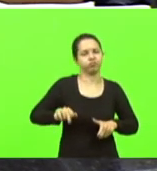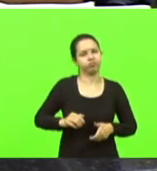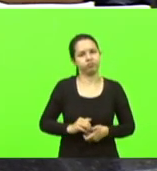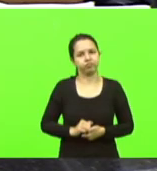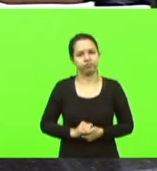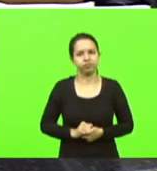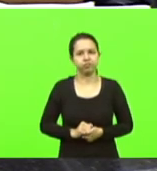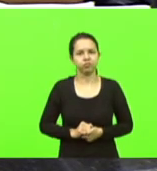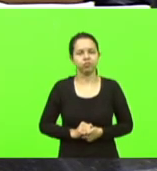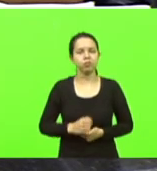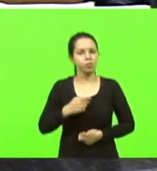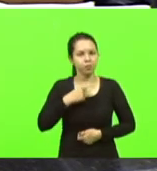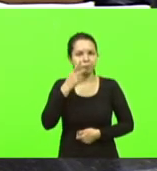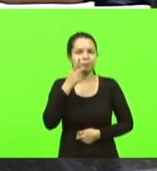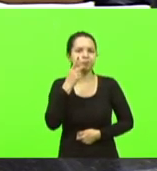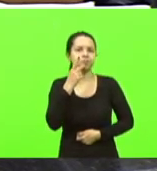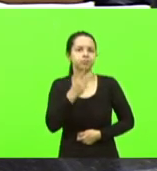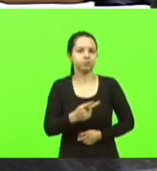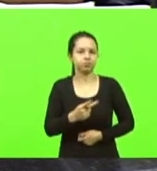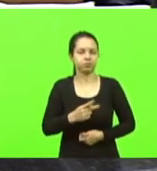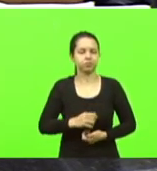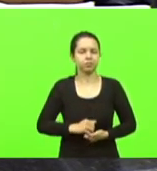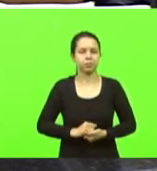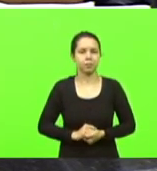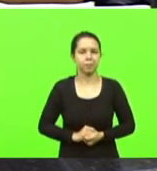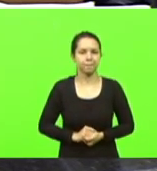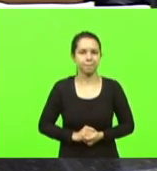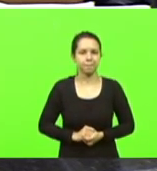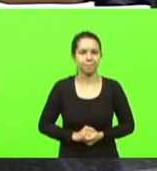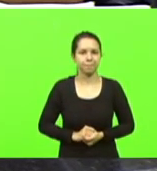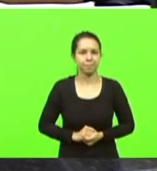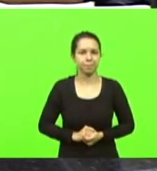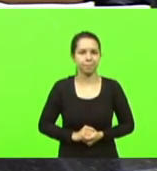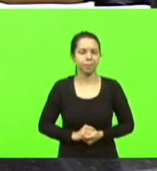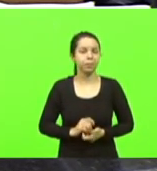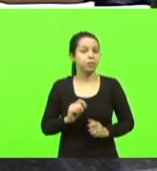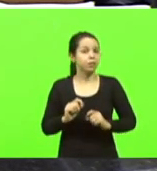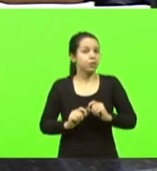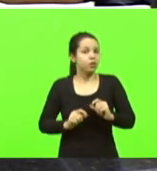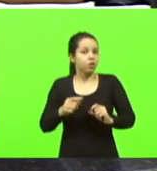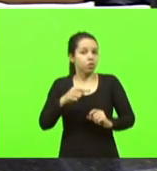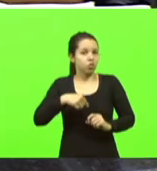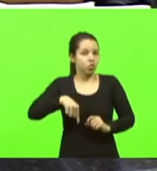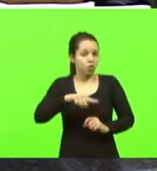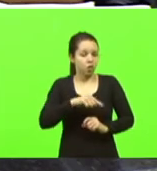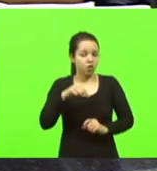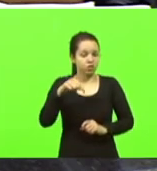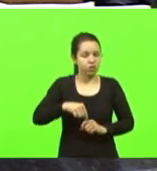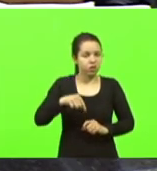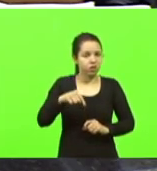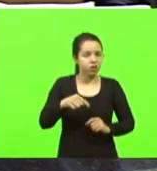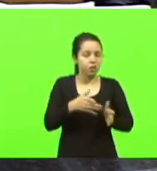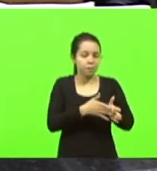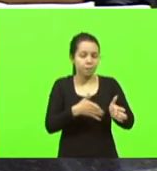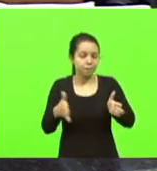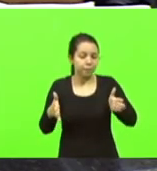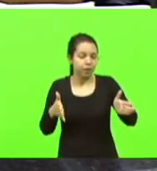e eu tenho dito é de que nós estamos aqui de passagem